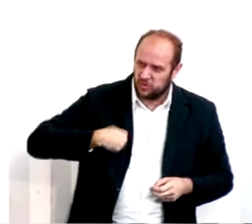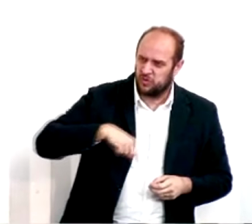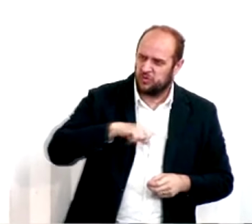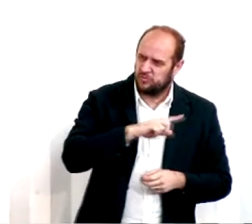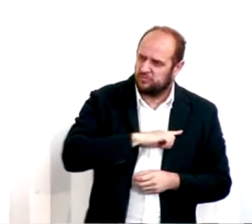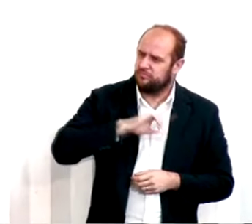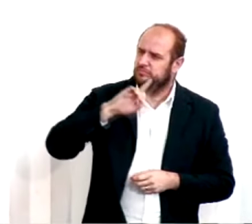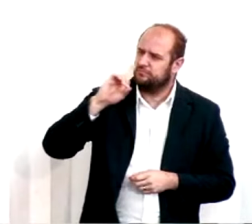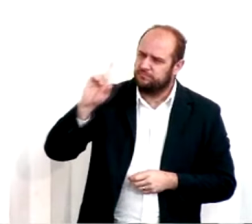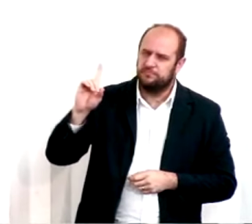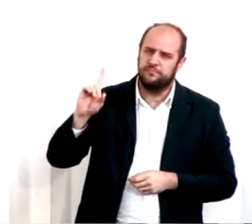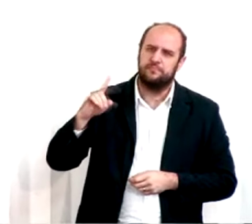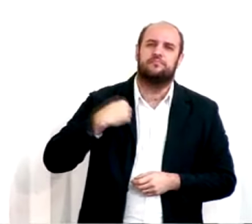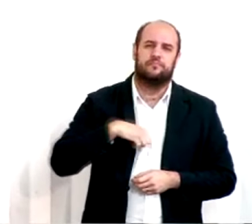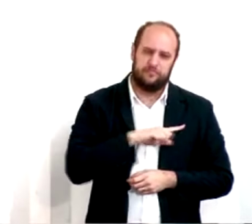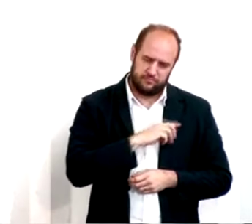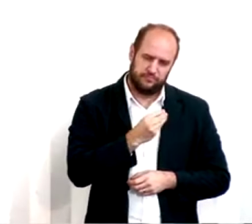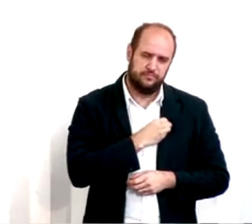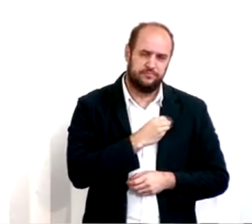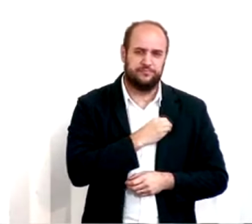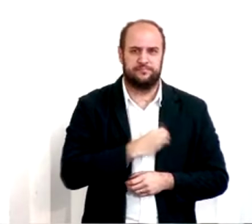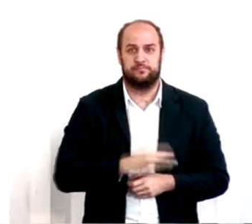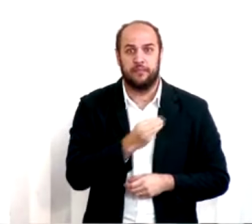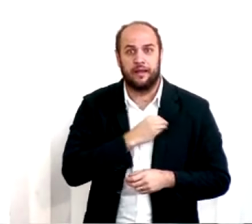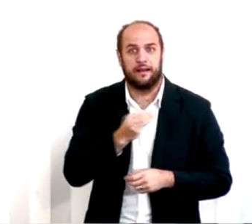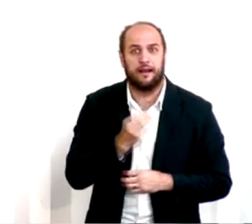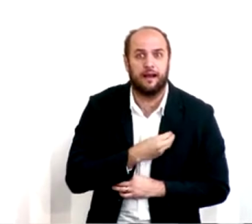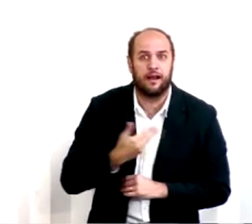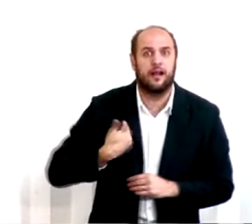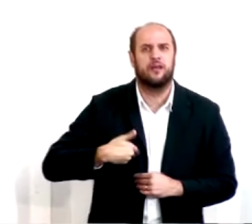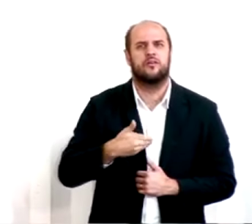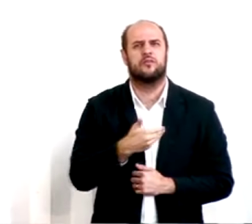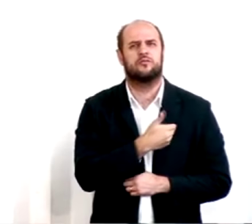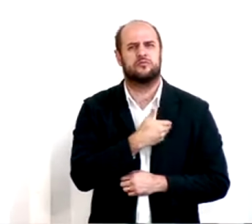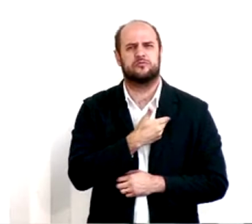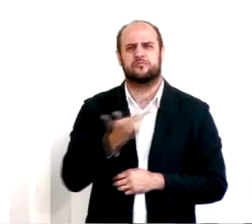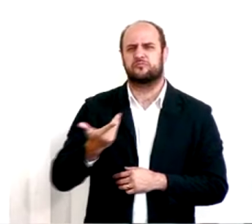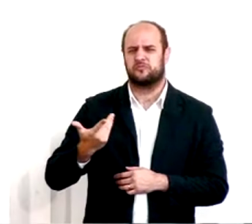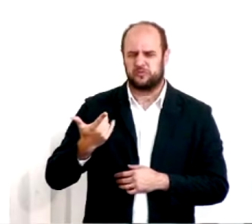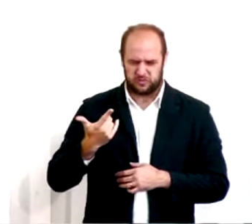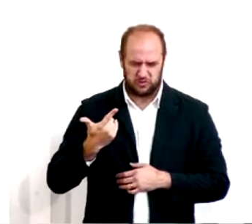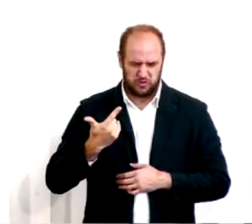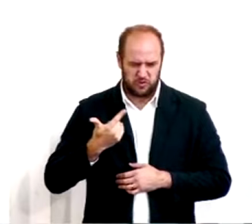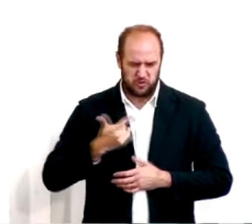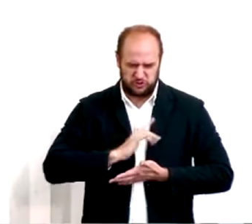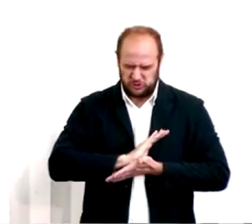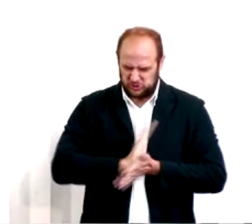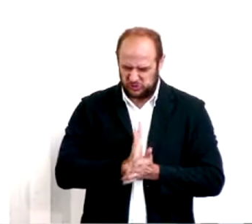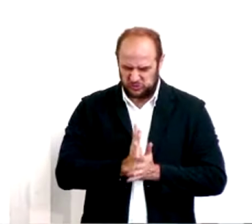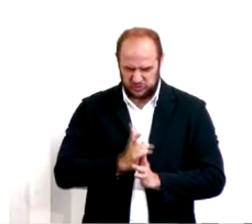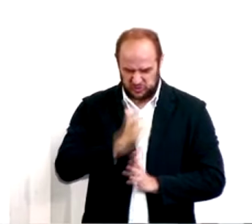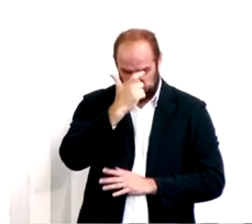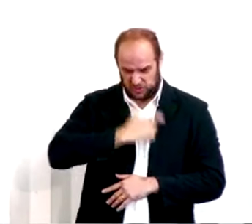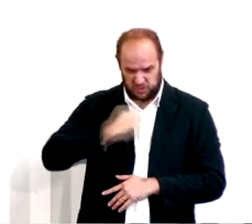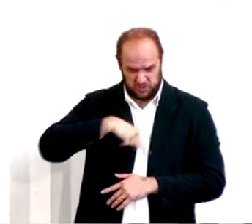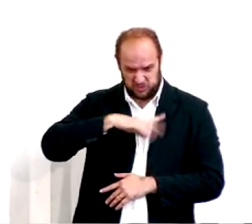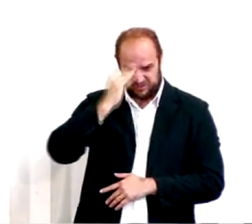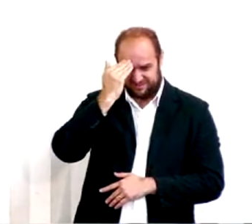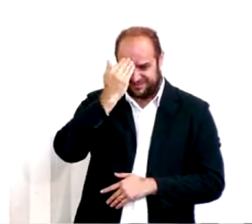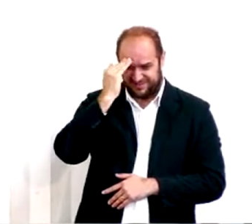são os nossos pecados os nossos pecados evidenciam nos levam atual entendimento